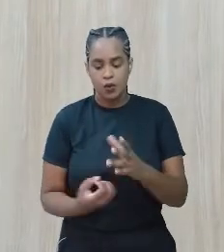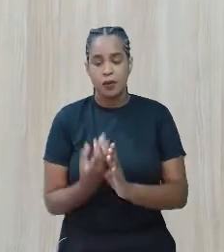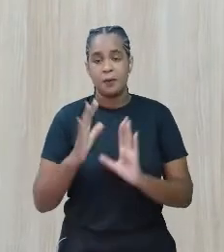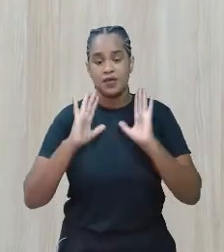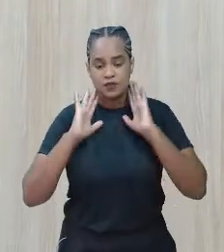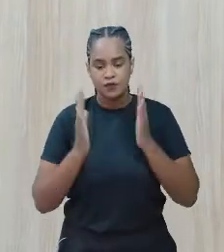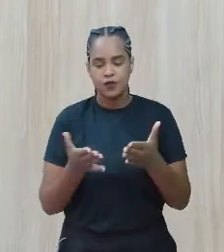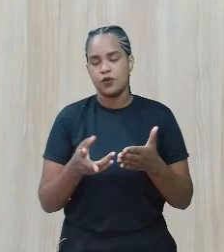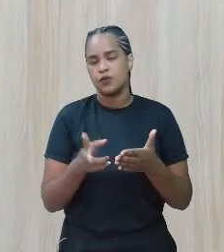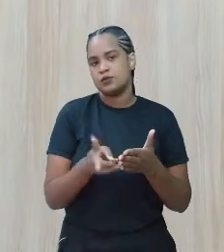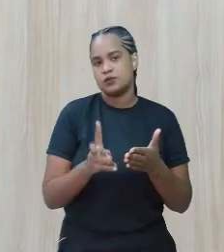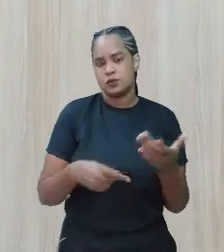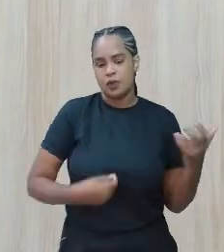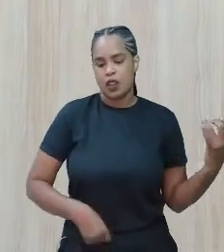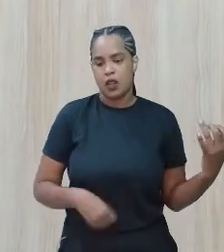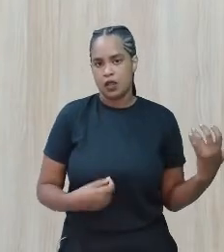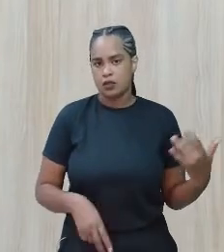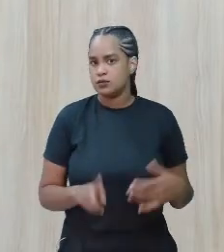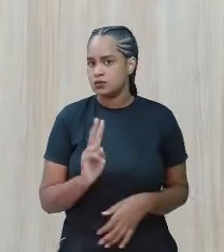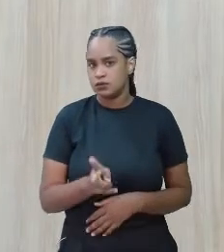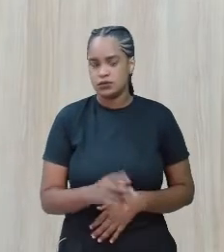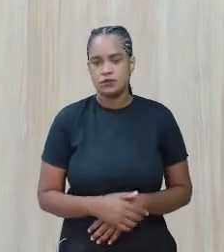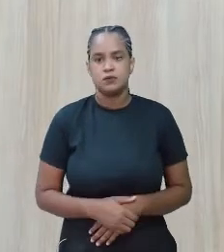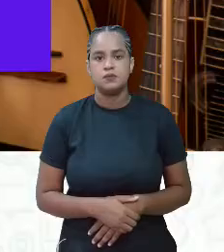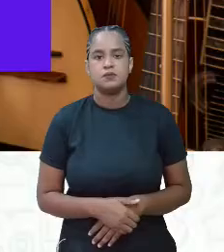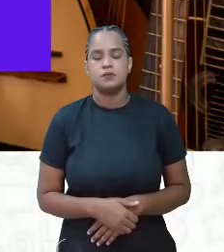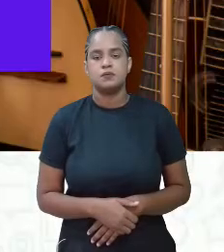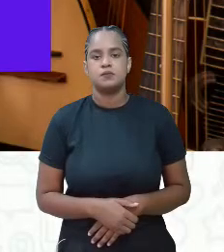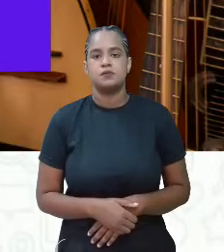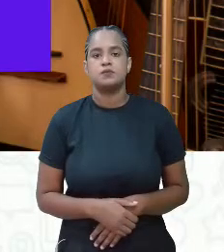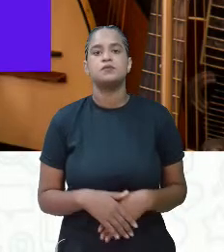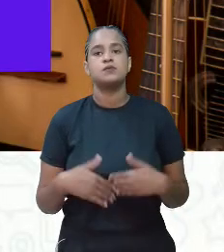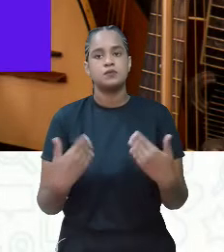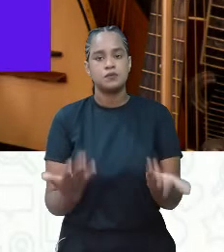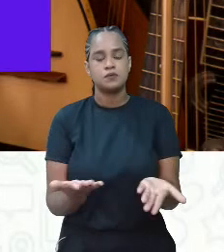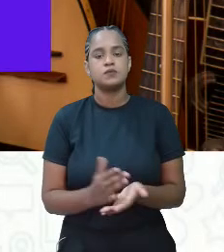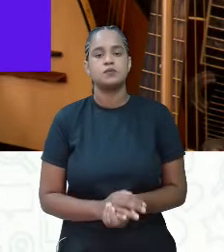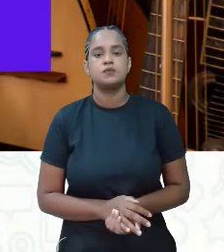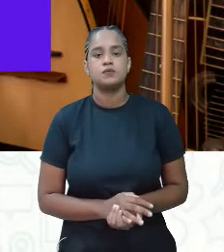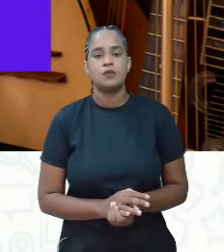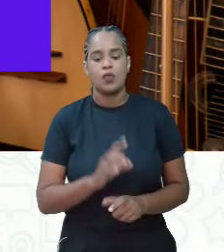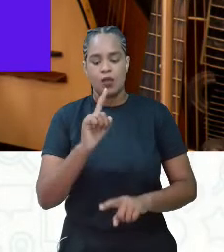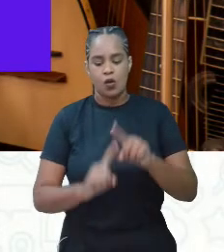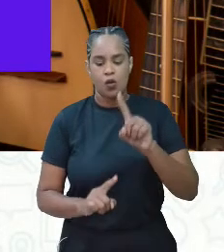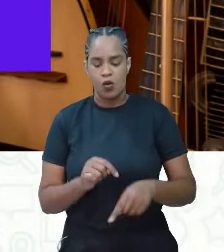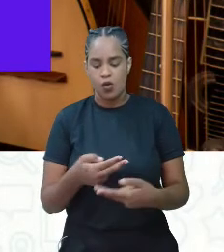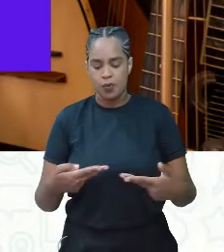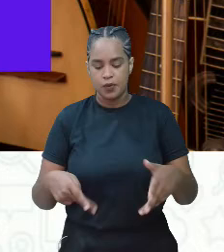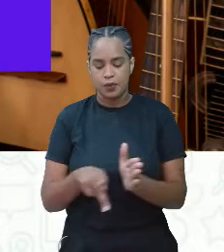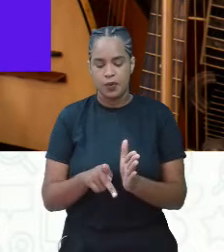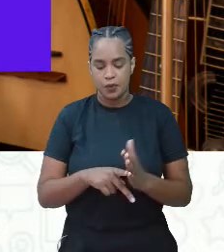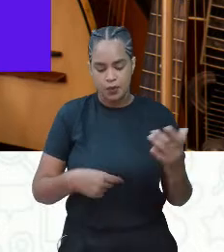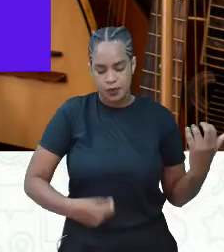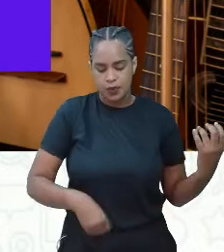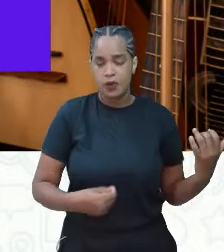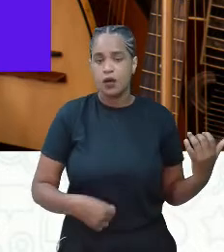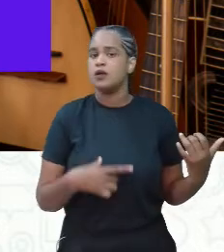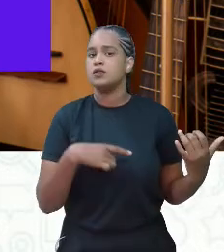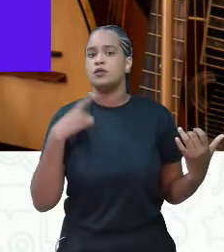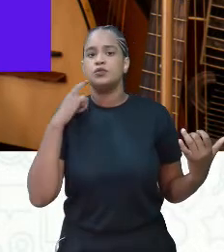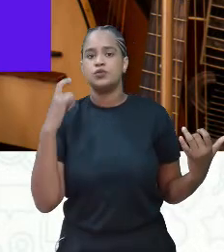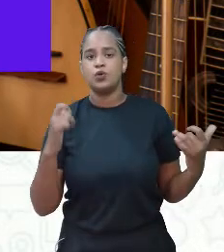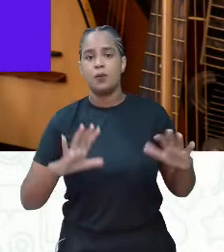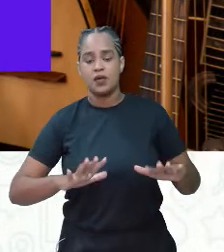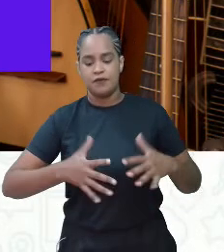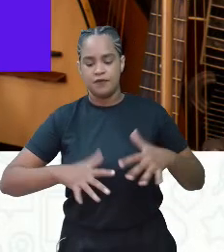verdade, a luthieria está relacionada com os instrumentos de corda. Então, os instrumentos de corda são aqueles instrumentos que produzem som